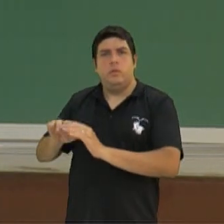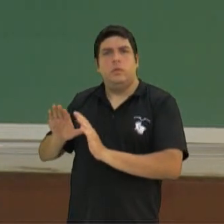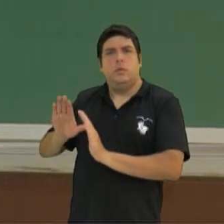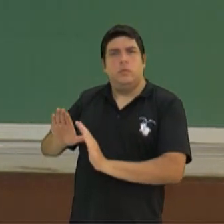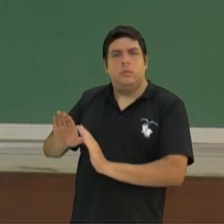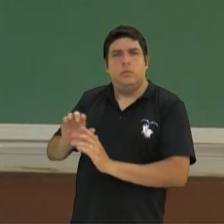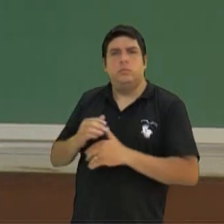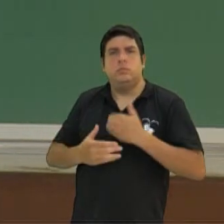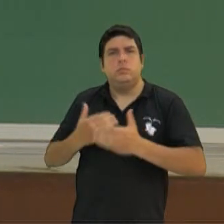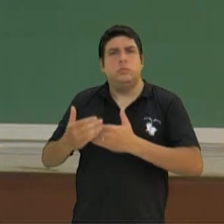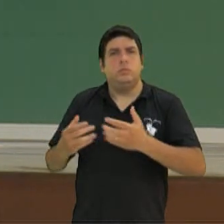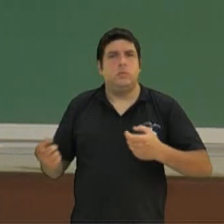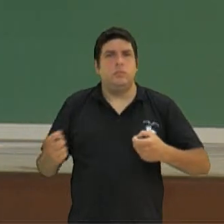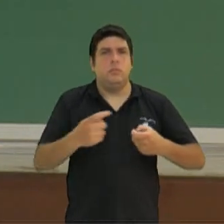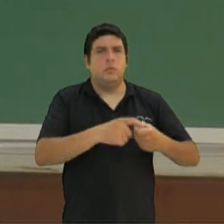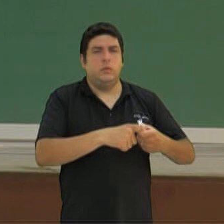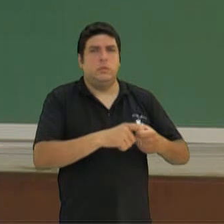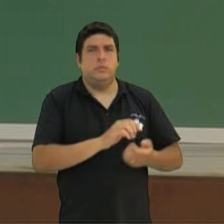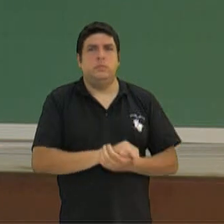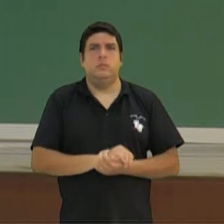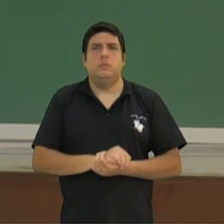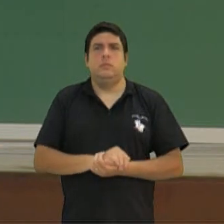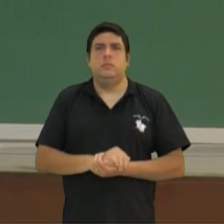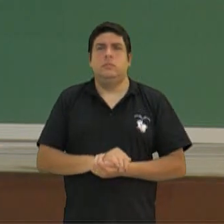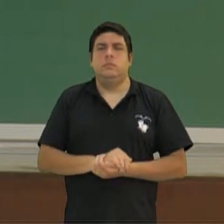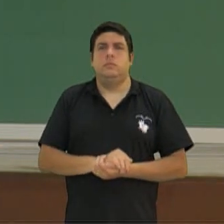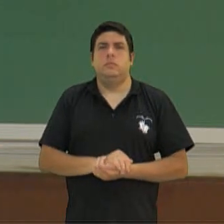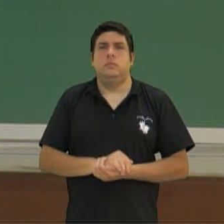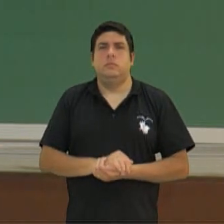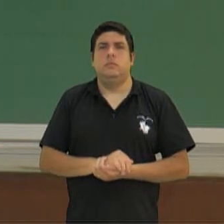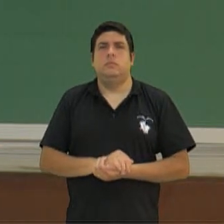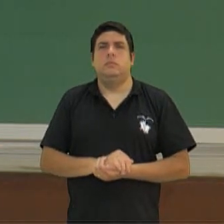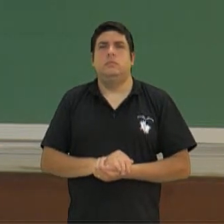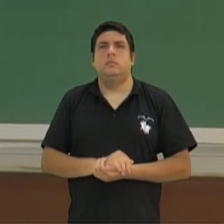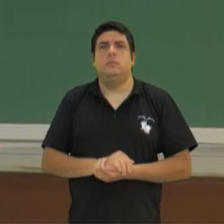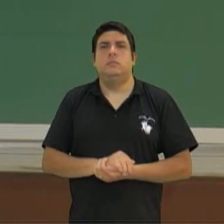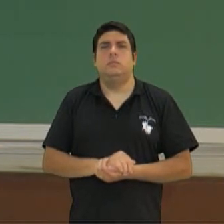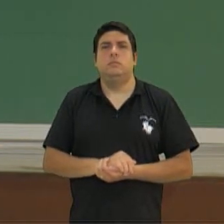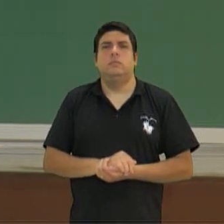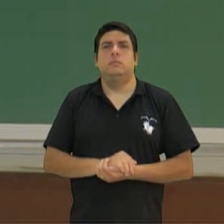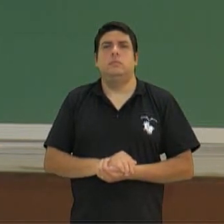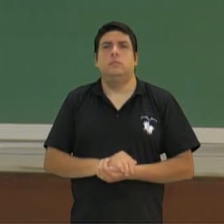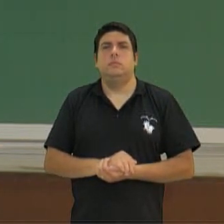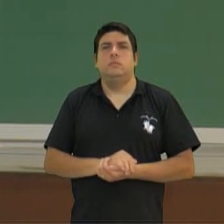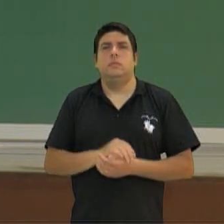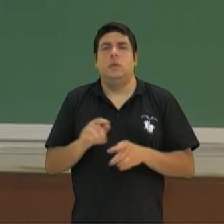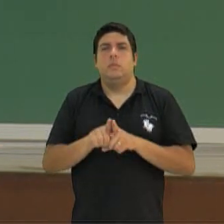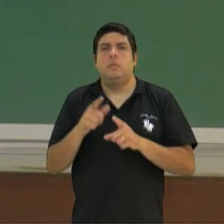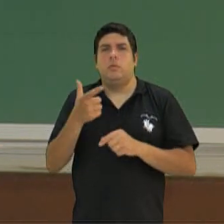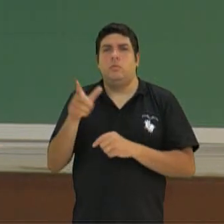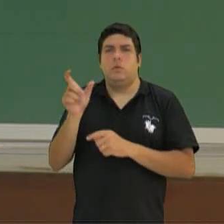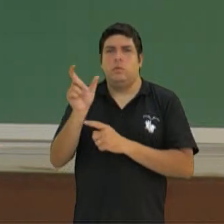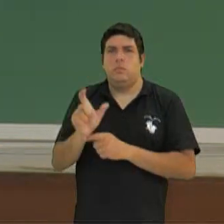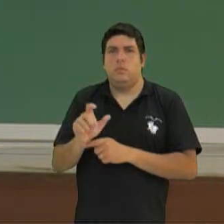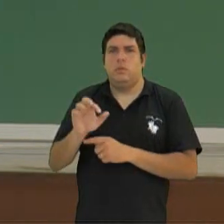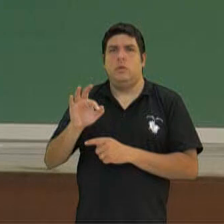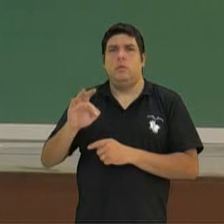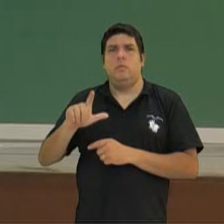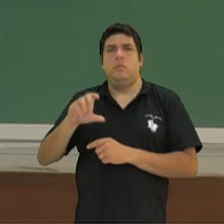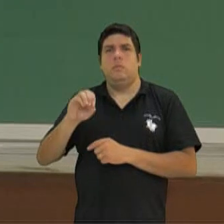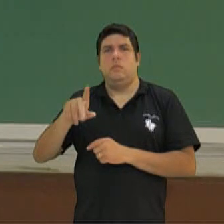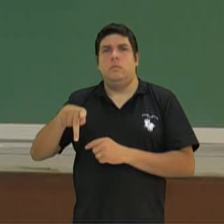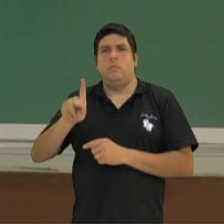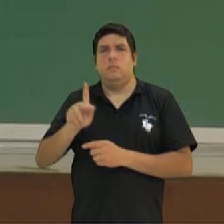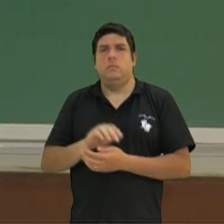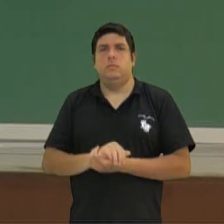palavra herd? Aqui, ó, que significa rebanho. Uma outra palavra que poderia ser utilizada é a palavra flock.